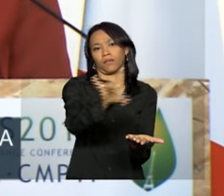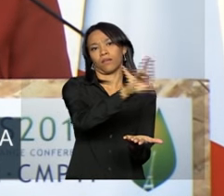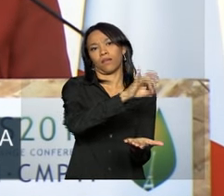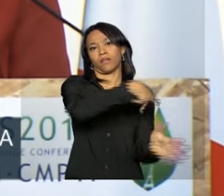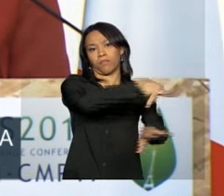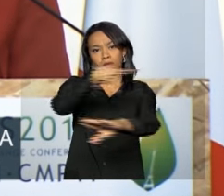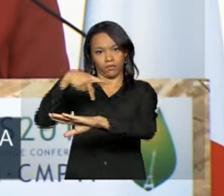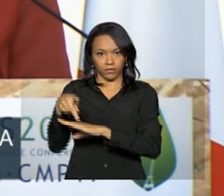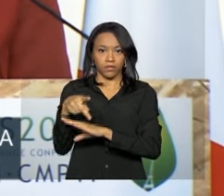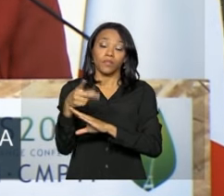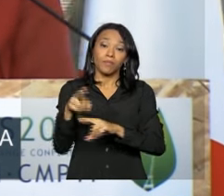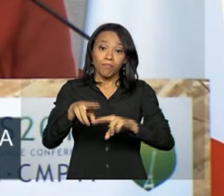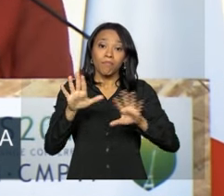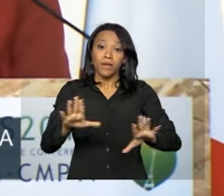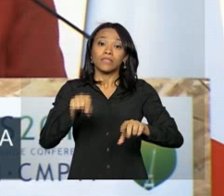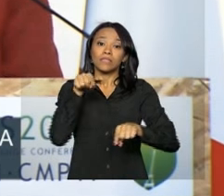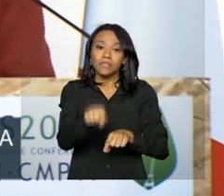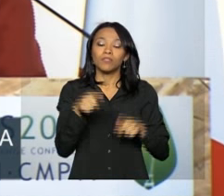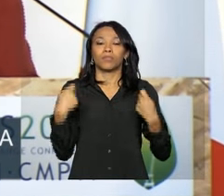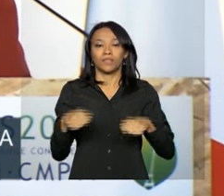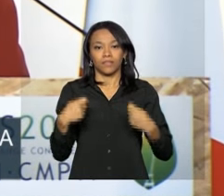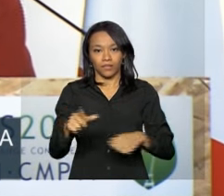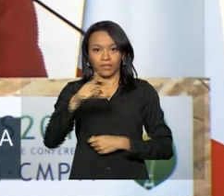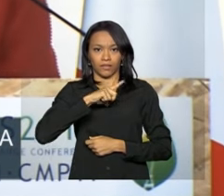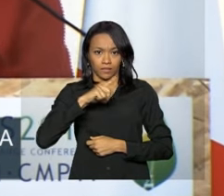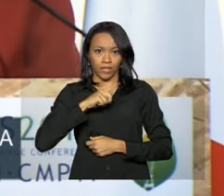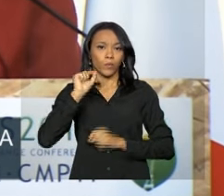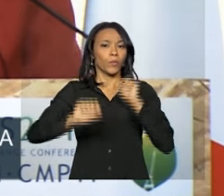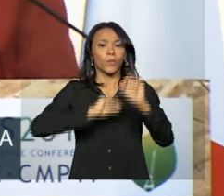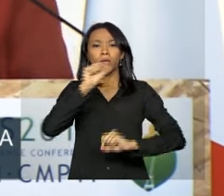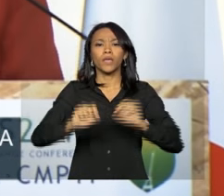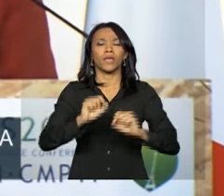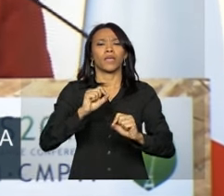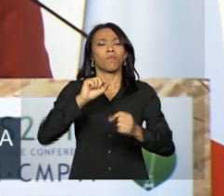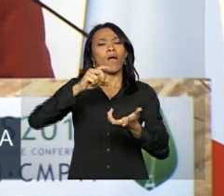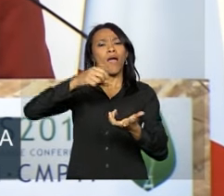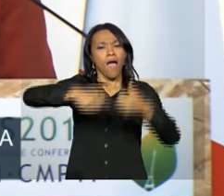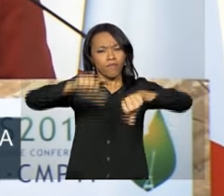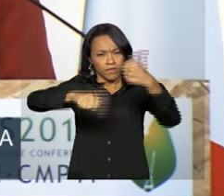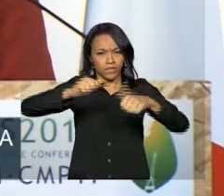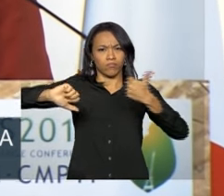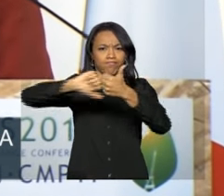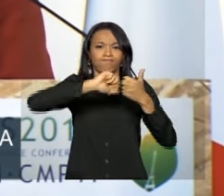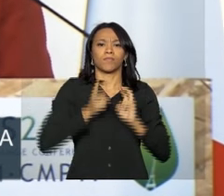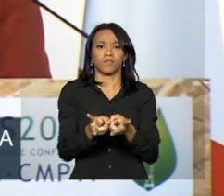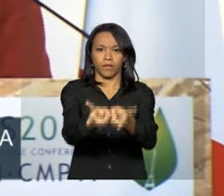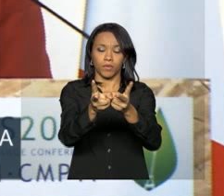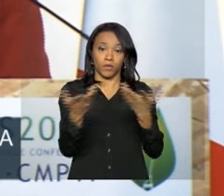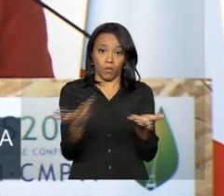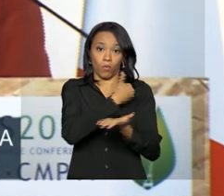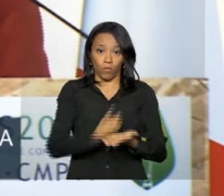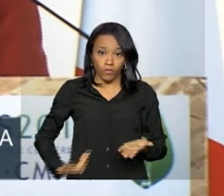isso, torna-se necessário o mecanismo quinquenal de revisão. O governo e a sociedade brasileira